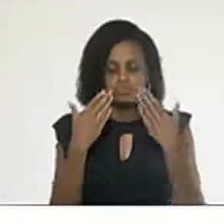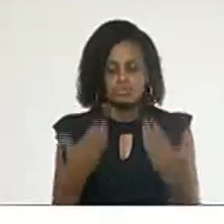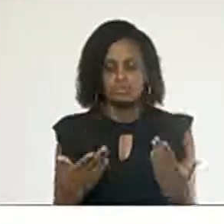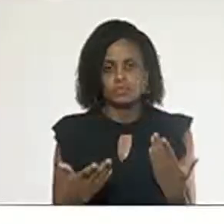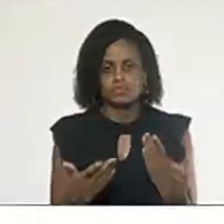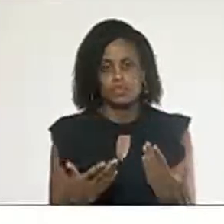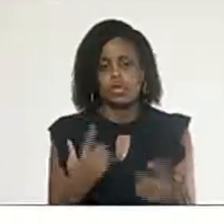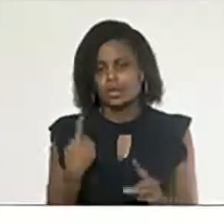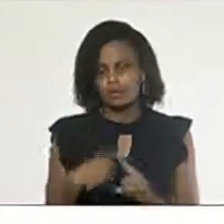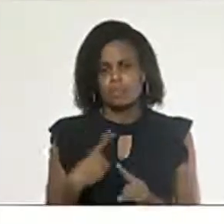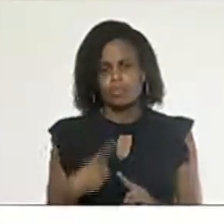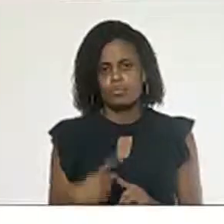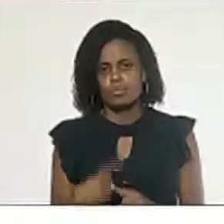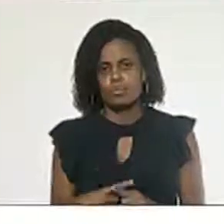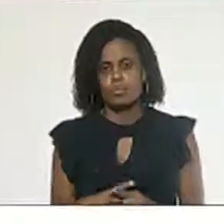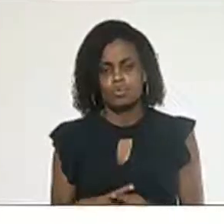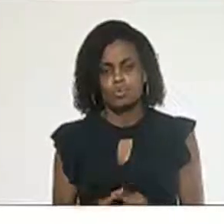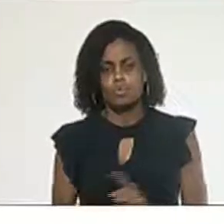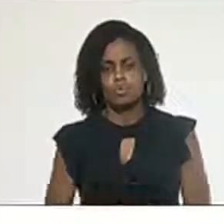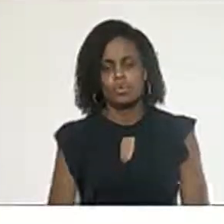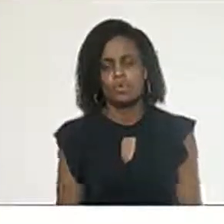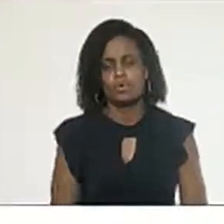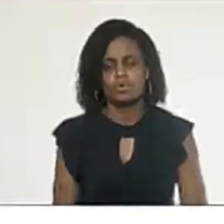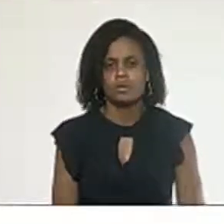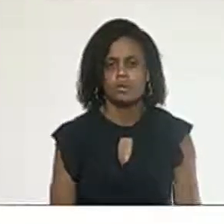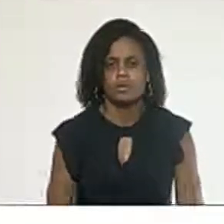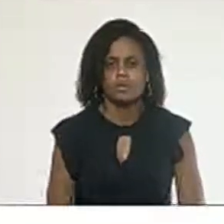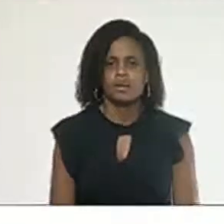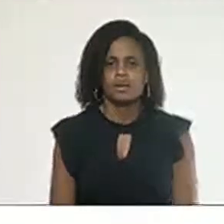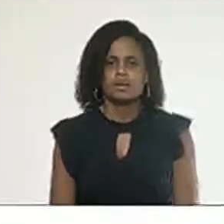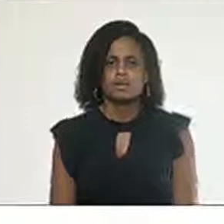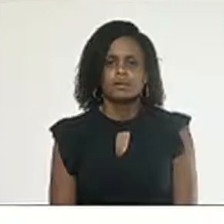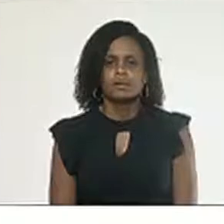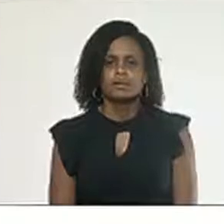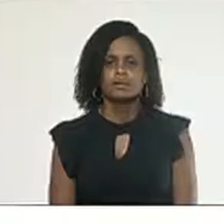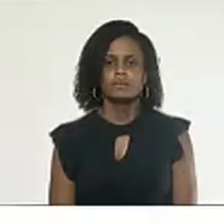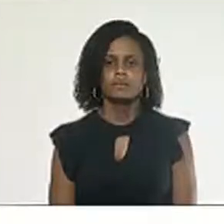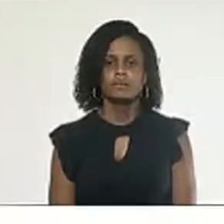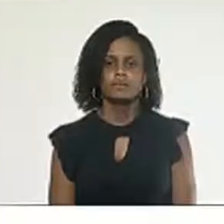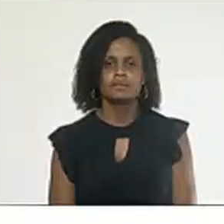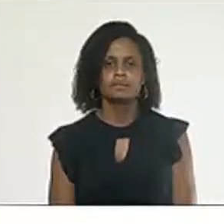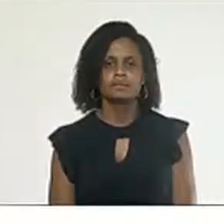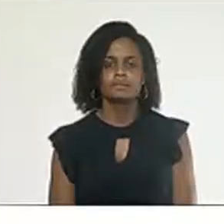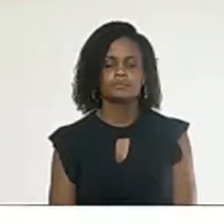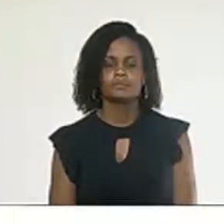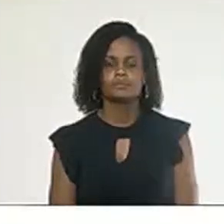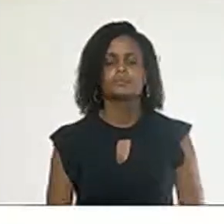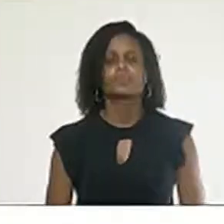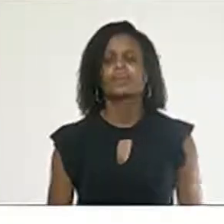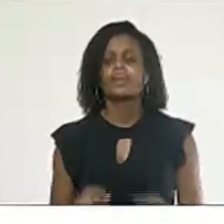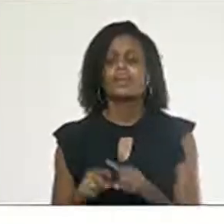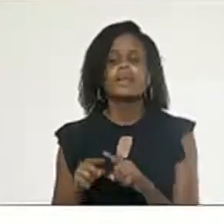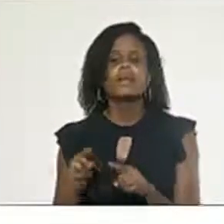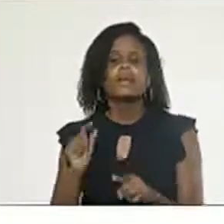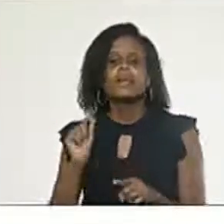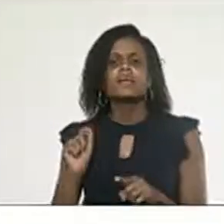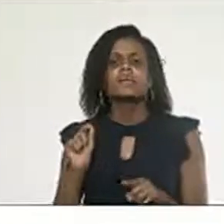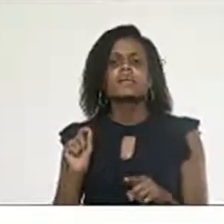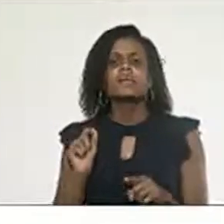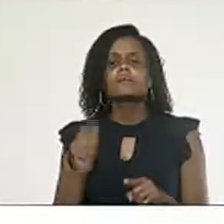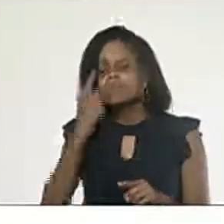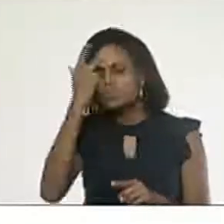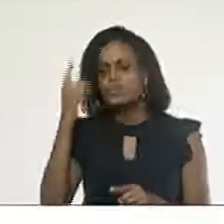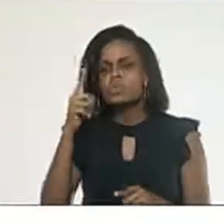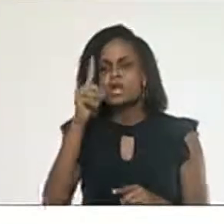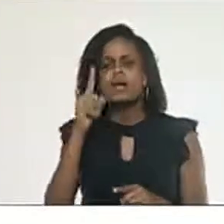apresentado. Sabe por quê? Porque quando a gente vai olhar quem são essas pessoas que estão hoje no benefício de prestação